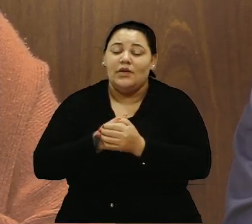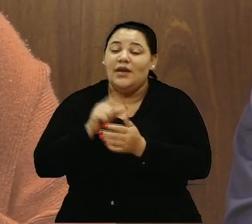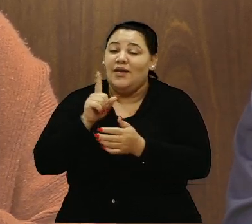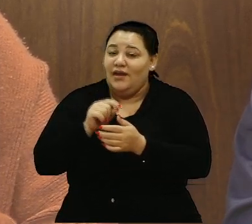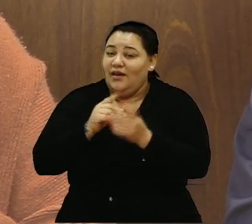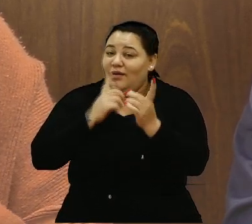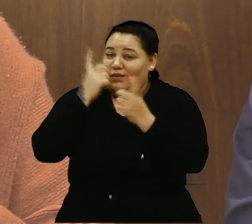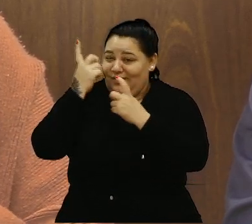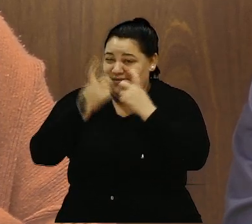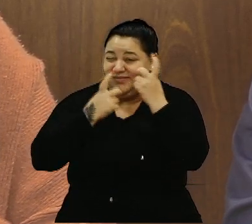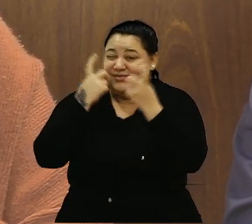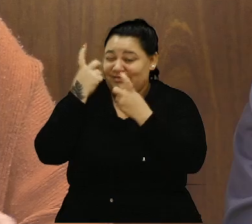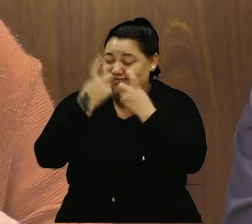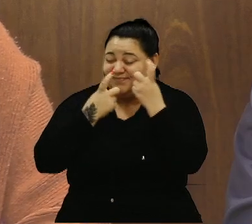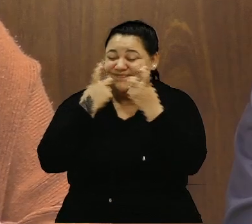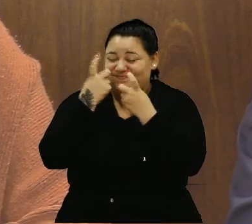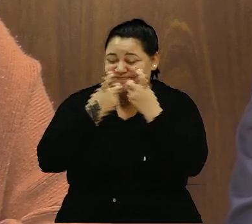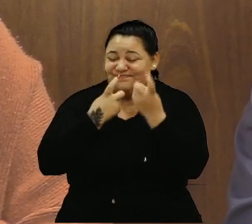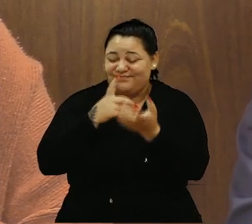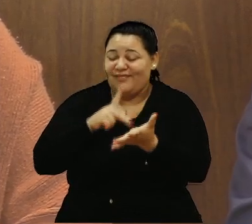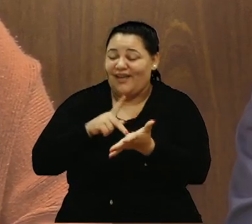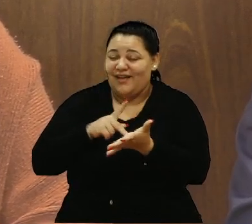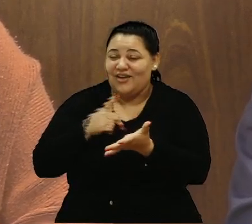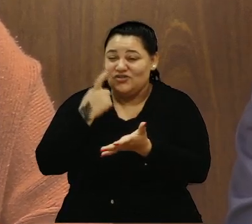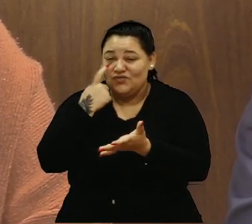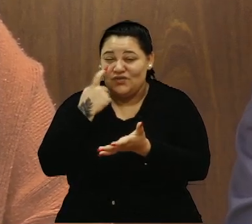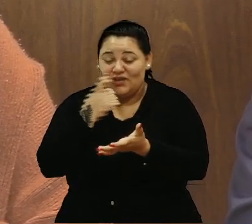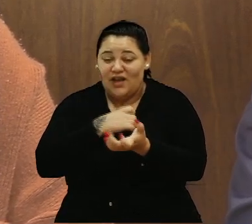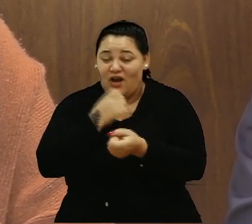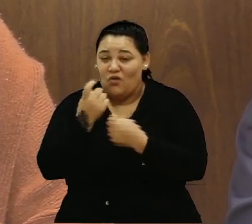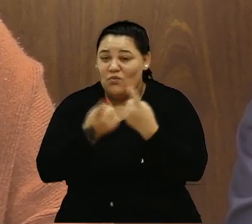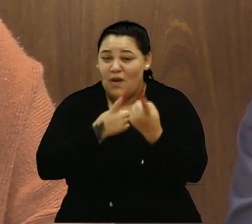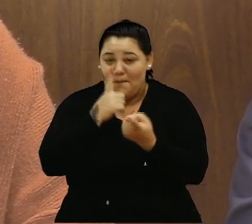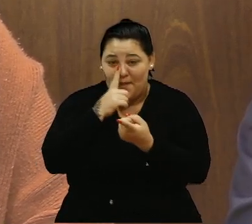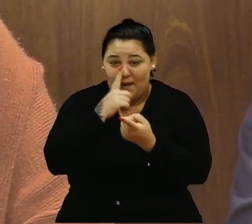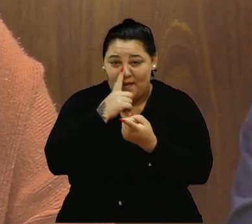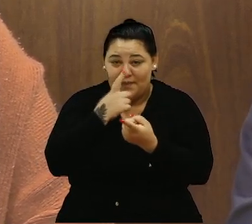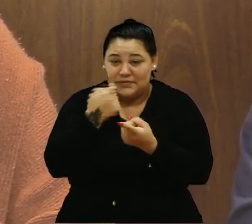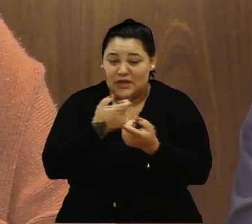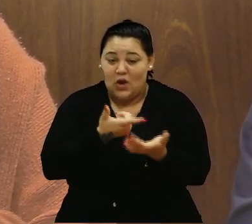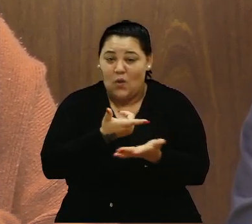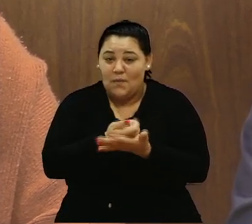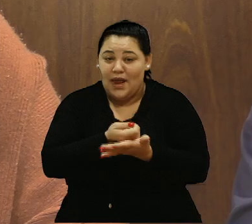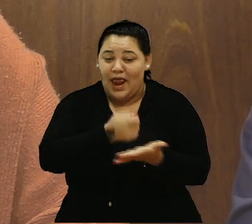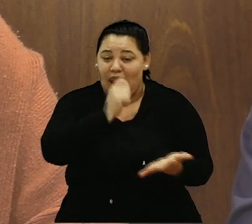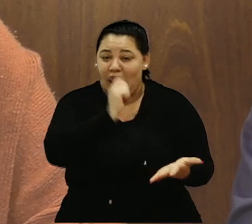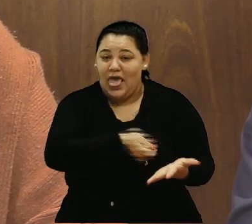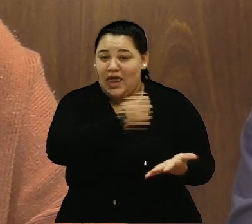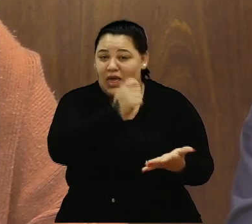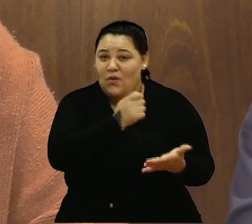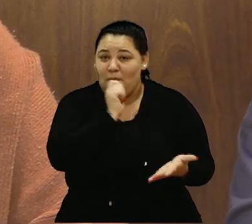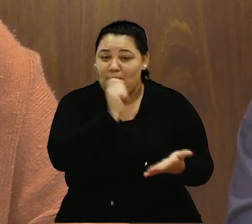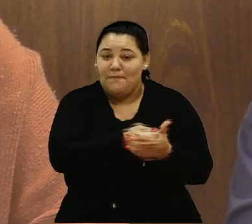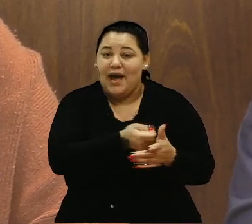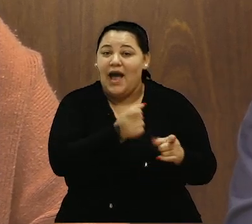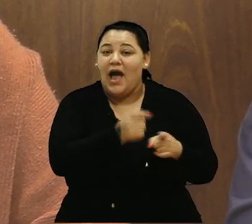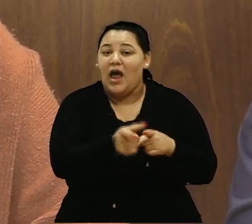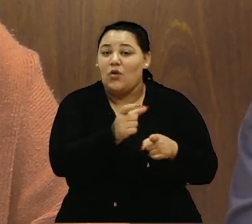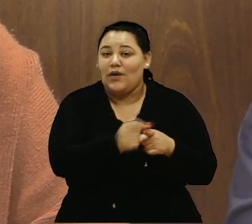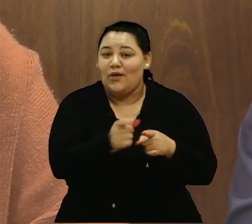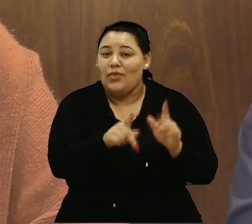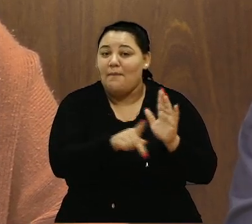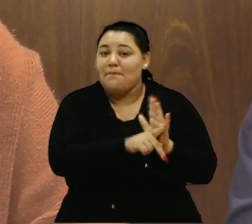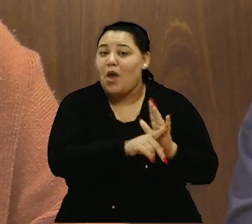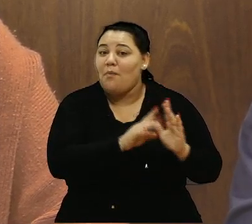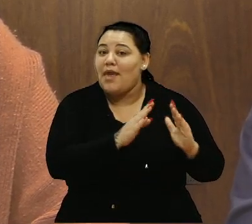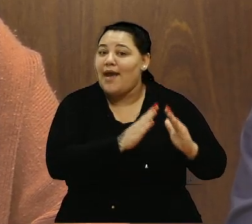preocupante, porque a gente viu realmente que tem mães que acabam tendo que comprar em leilão ou pagar aluguel na sua própria residência. Bom, mas o que eu trago